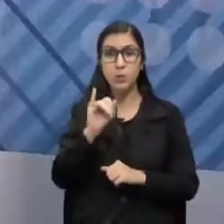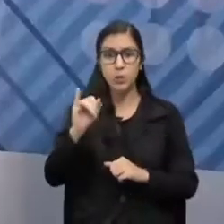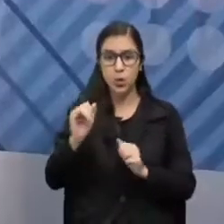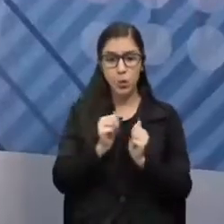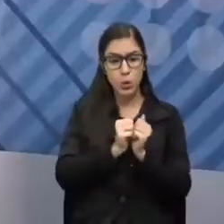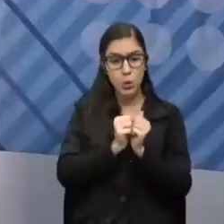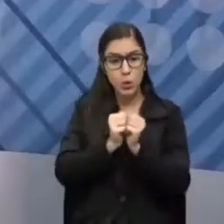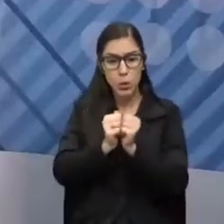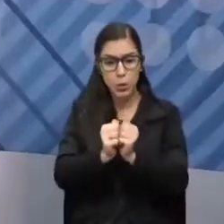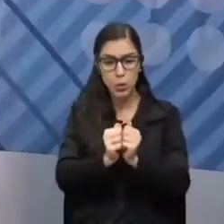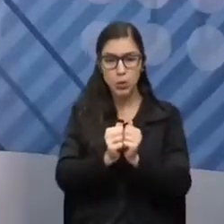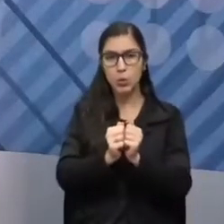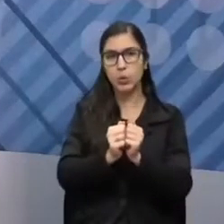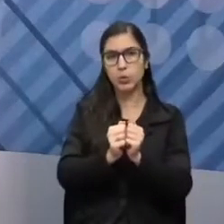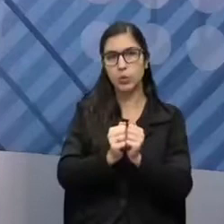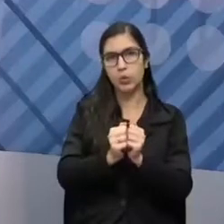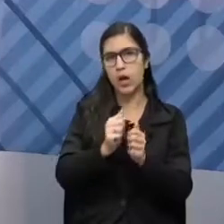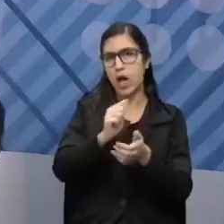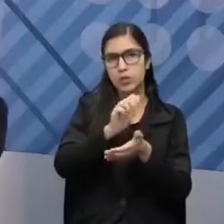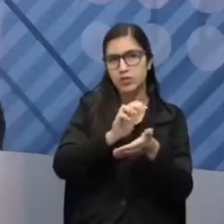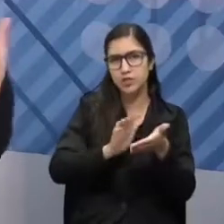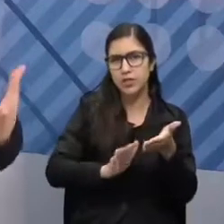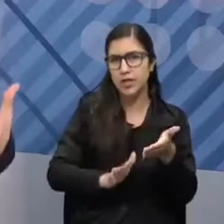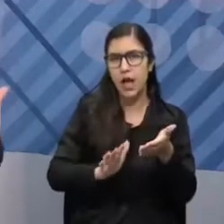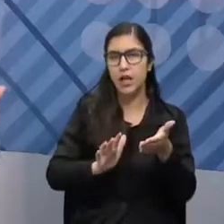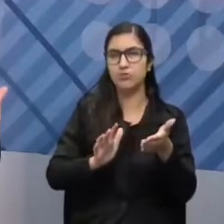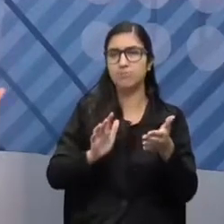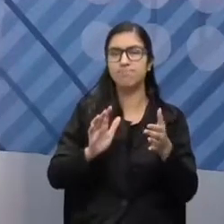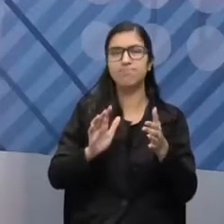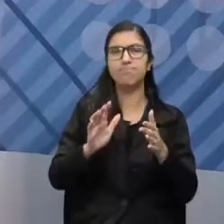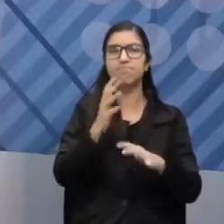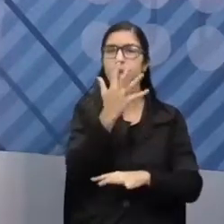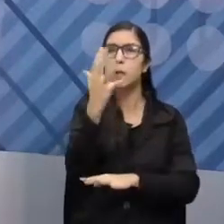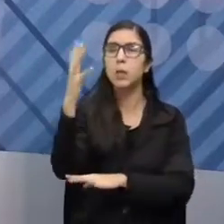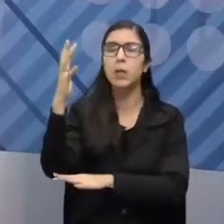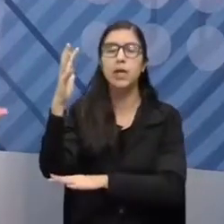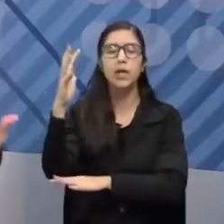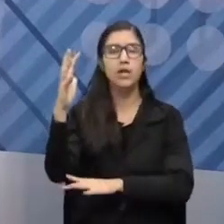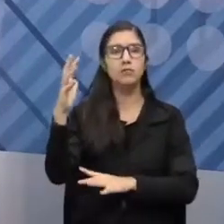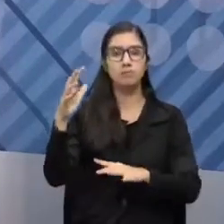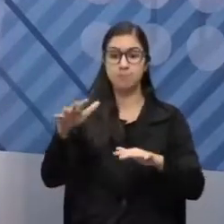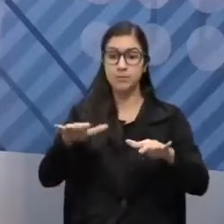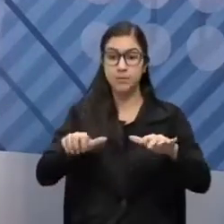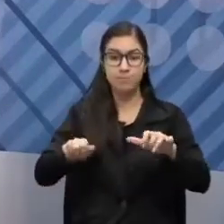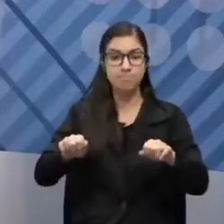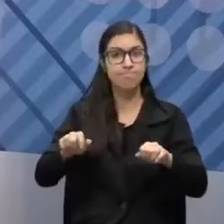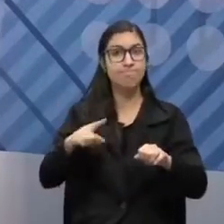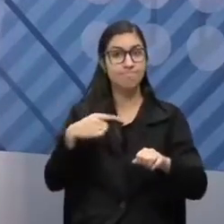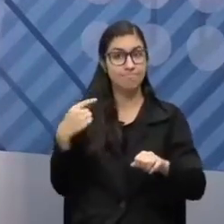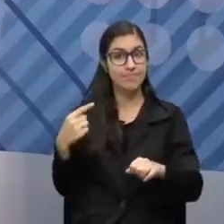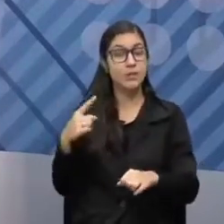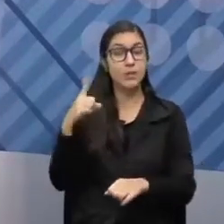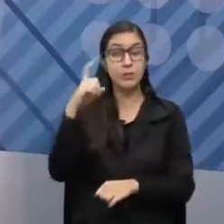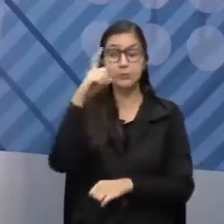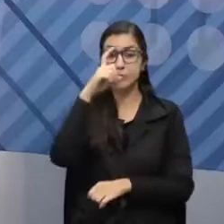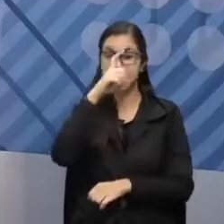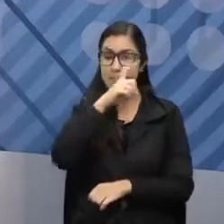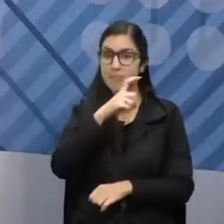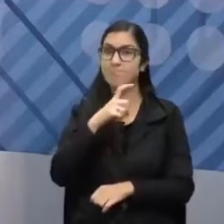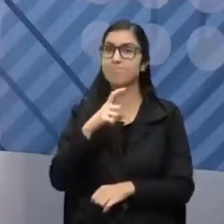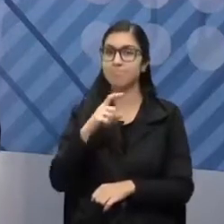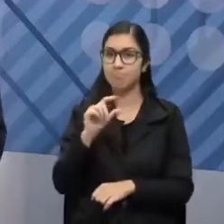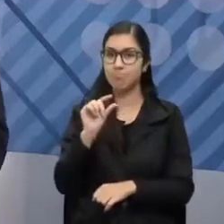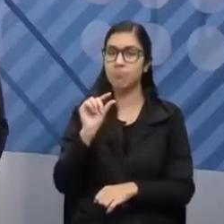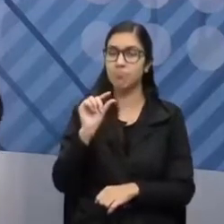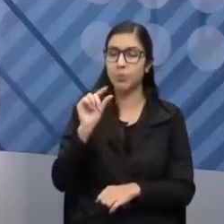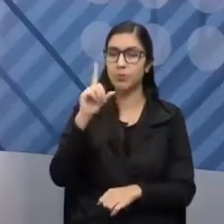em uma atividade ao ar livre. Certo? Que é uma coisa que nós temos uma certa dificuldade, uma certa